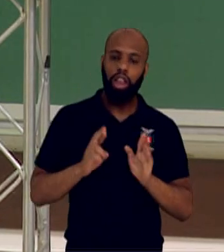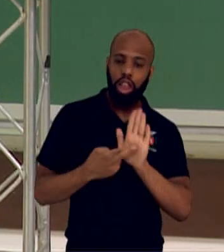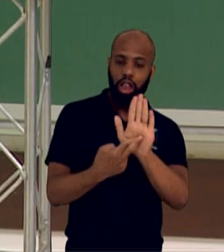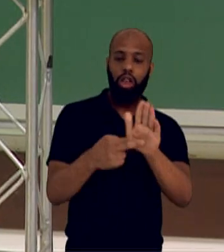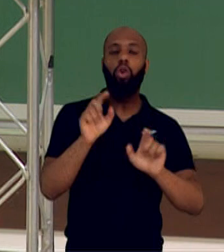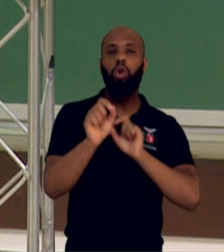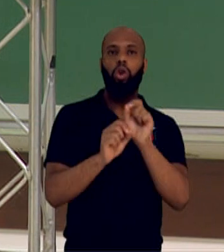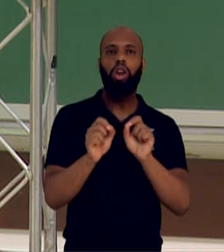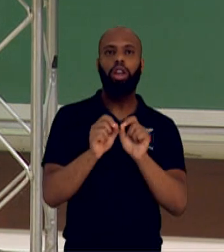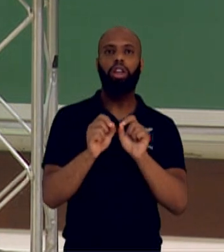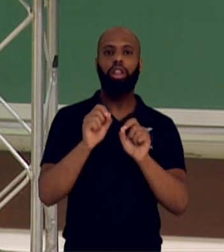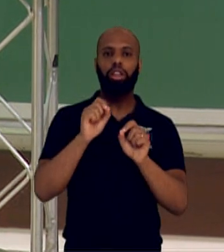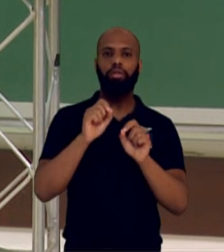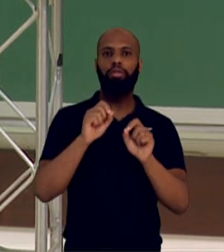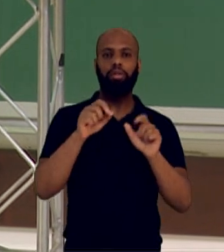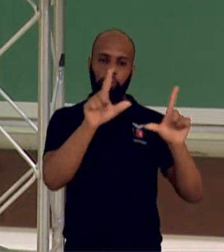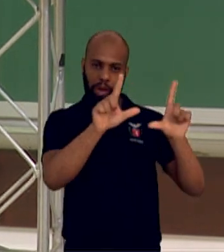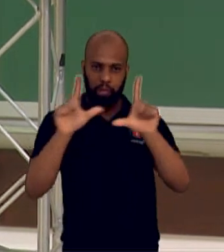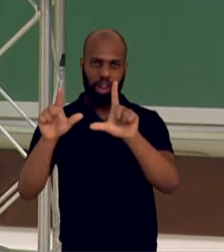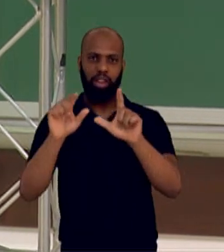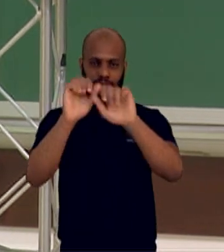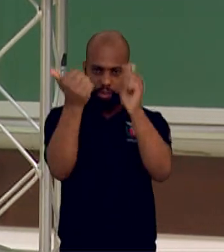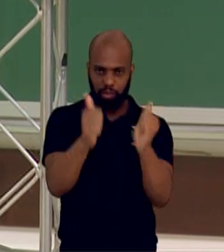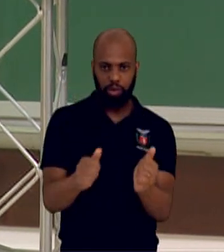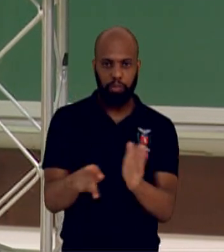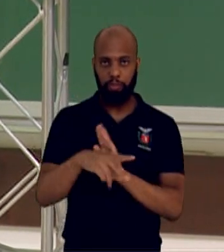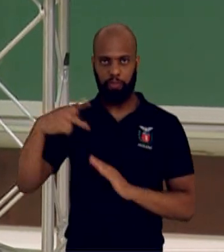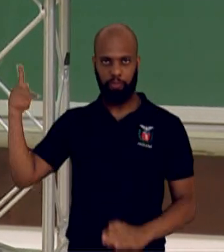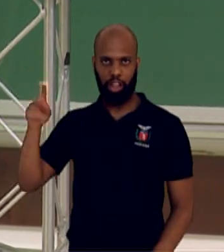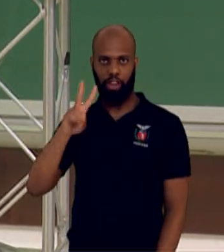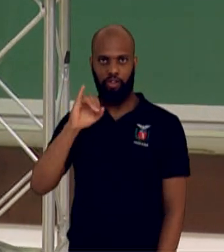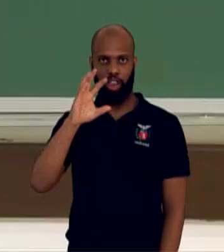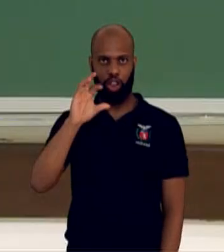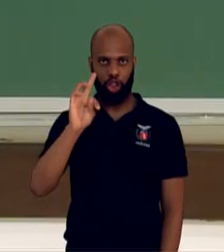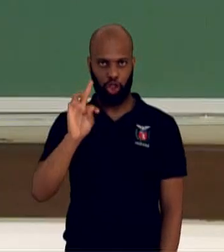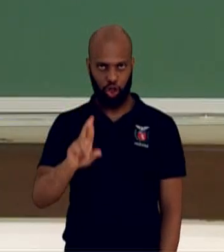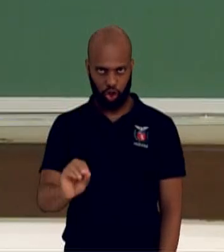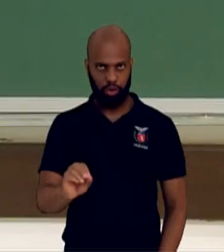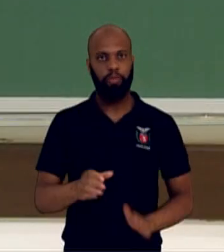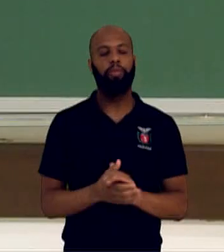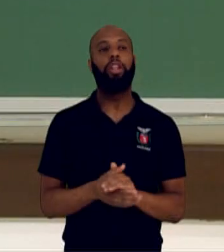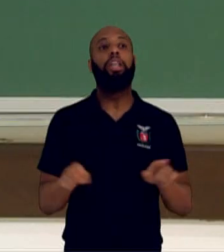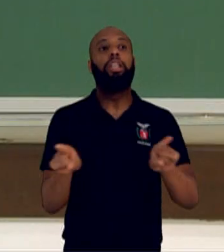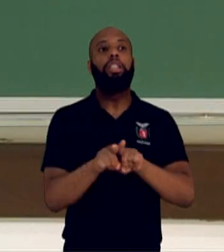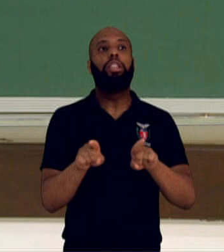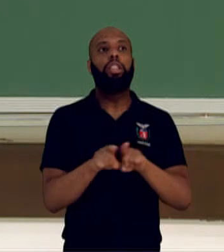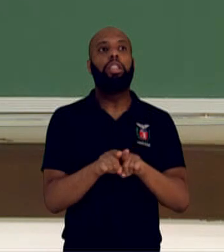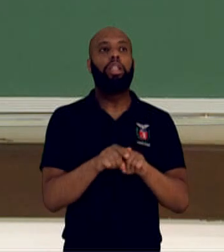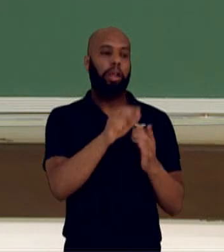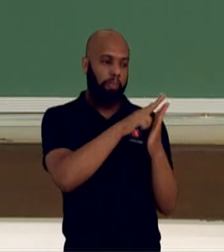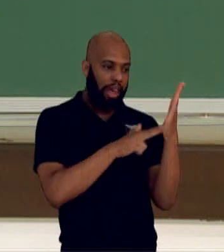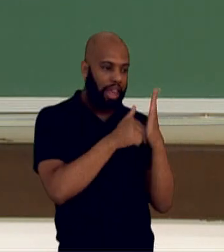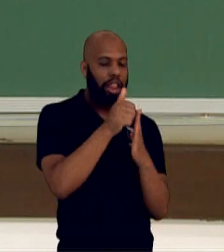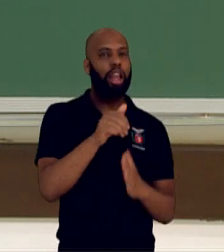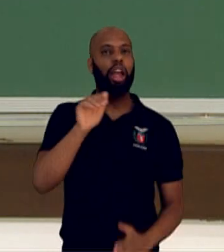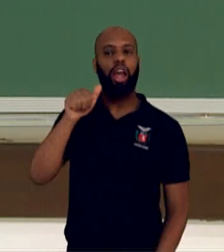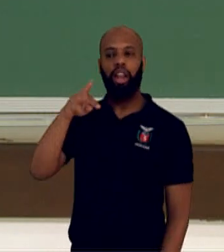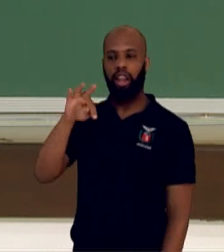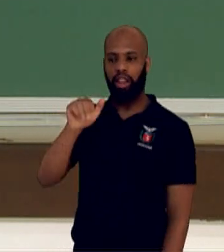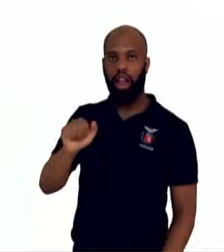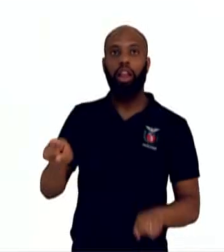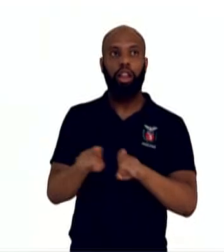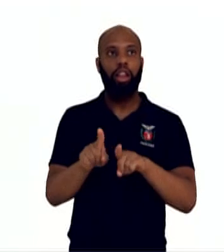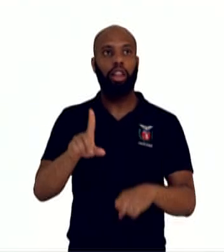das obras do Victor Brecheret, certo? Vamos seguir em frente. Pintores como Anita Malfatti e